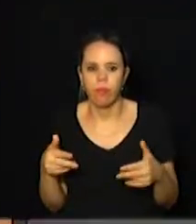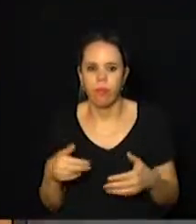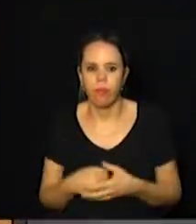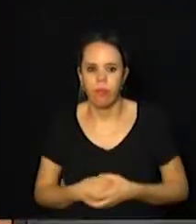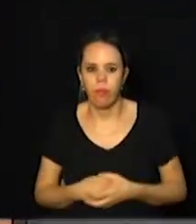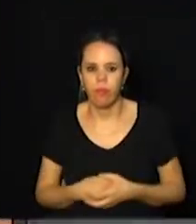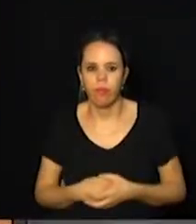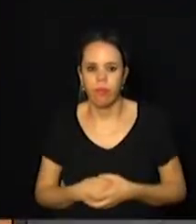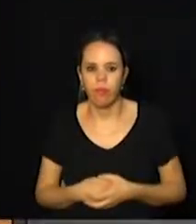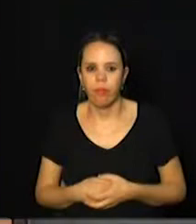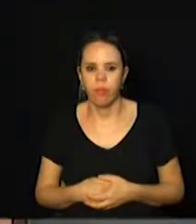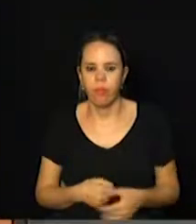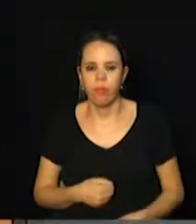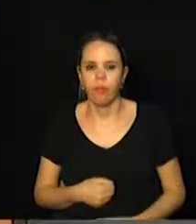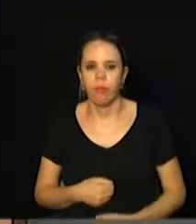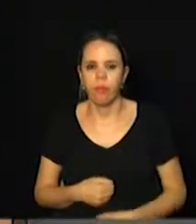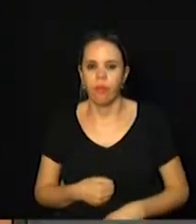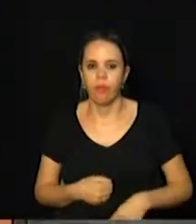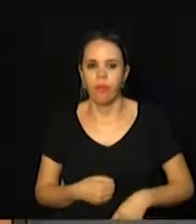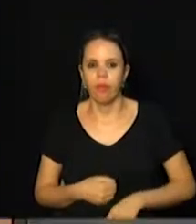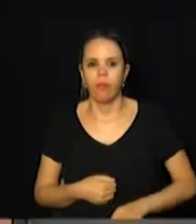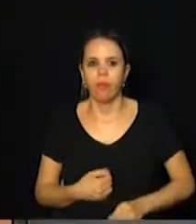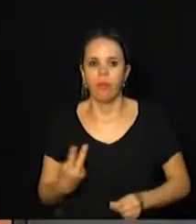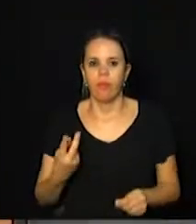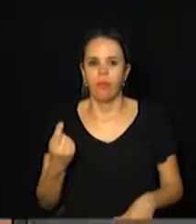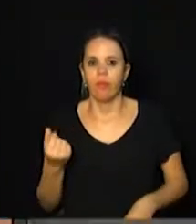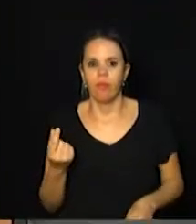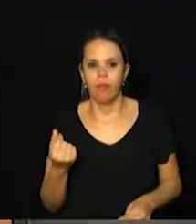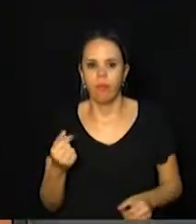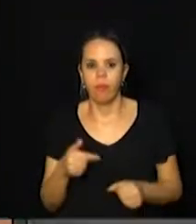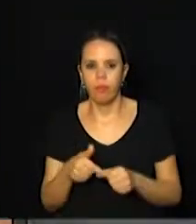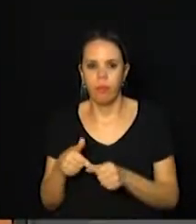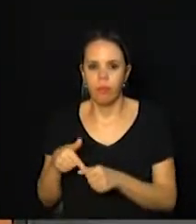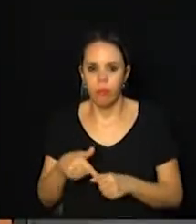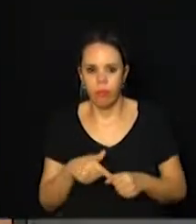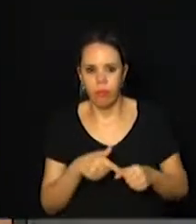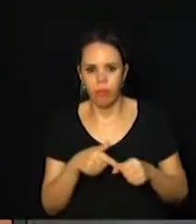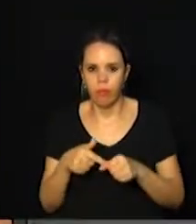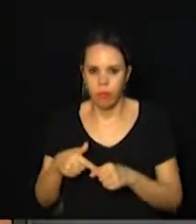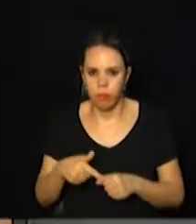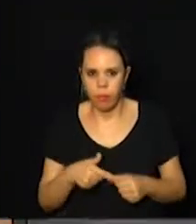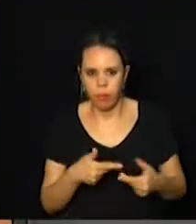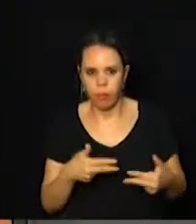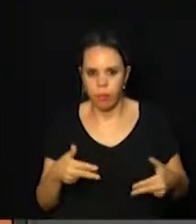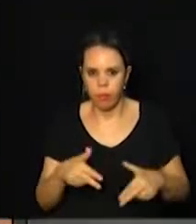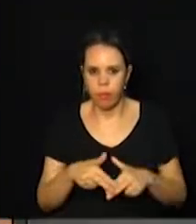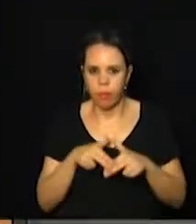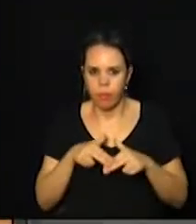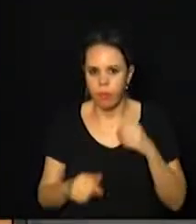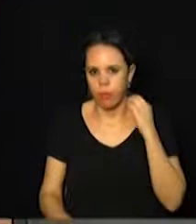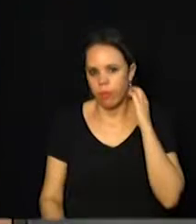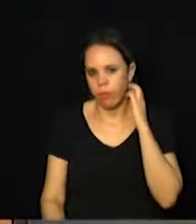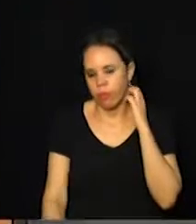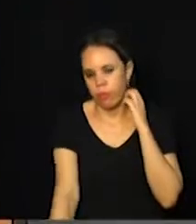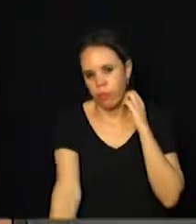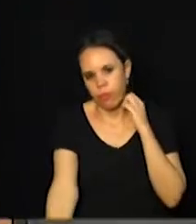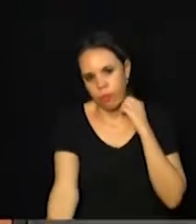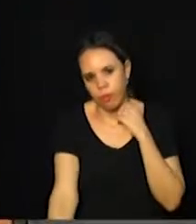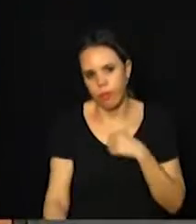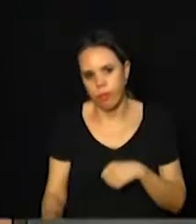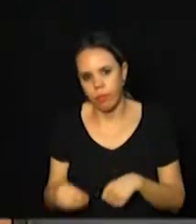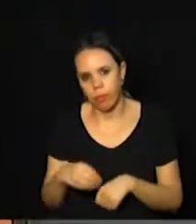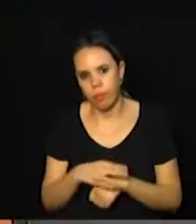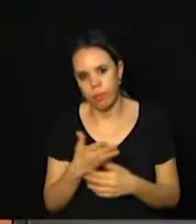verdadeiros custos do combustível nos os motivos que levaram